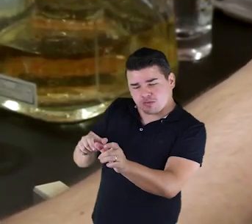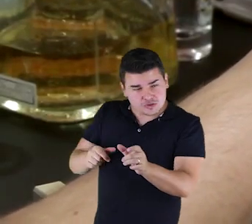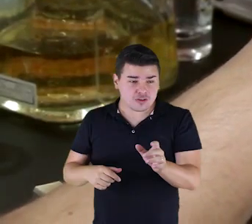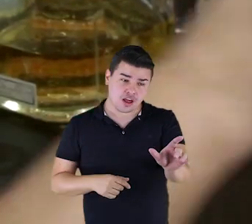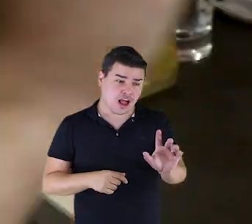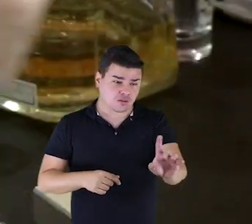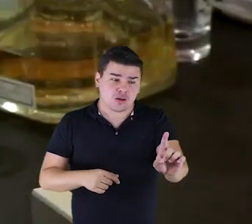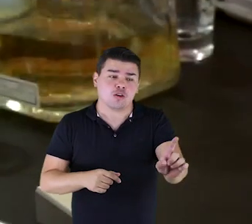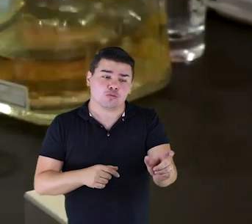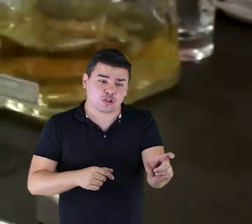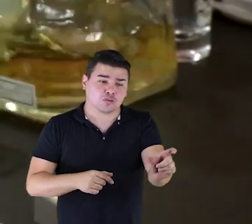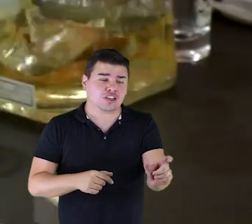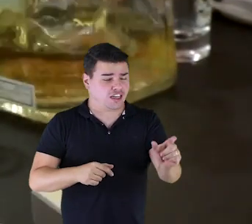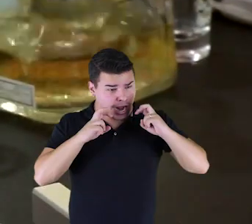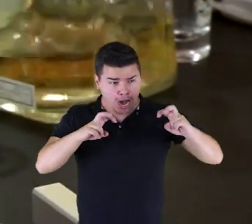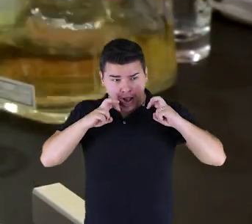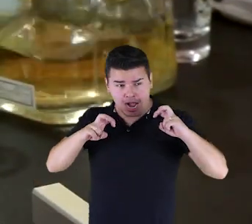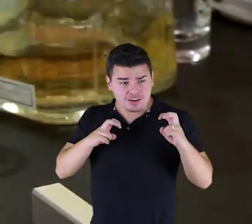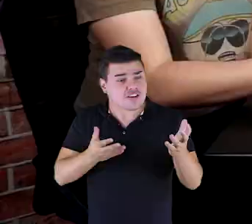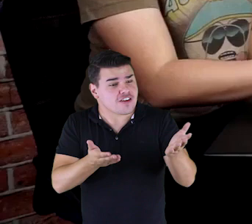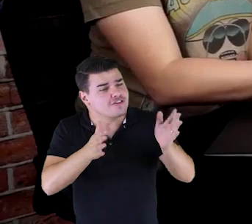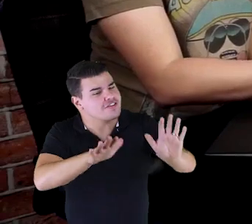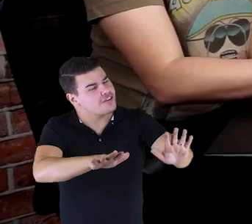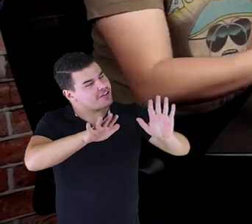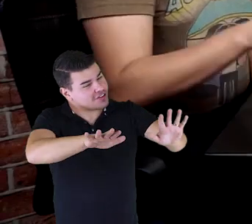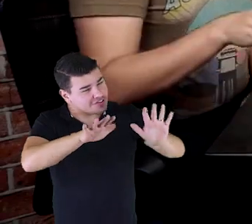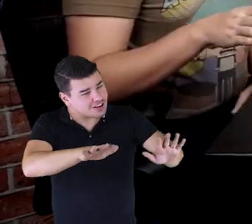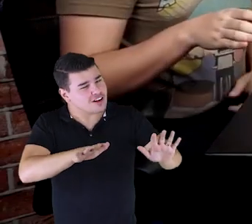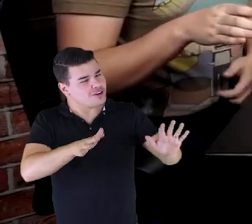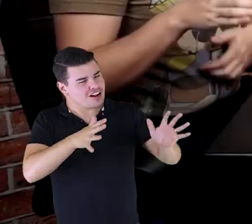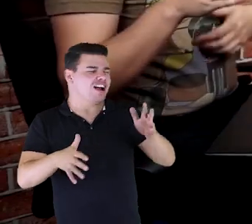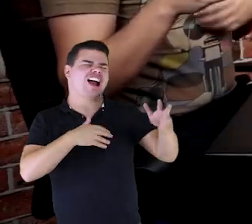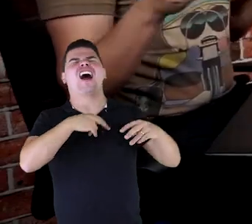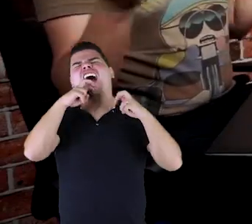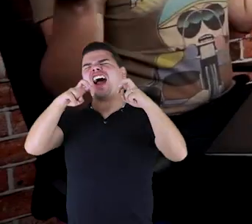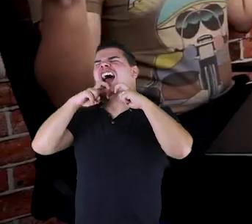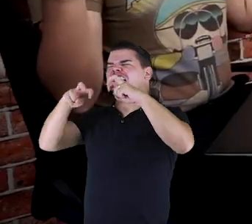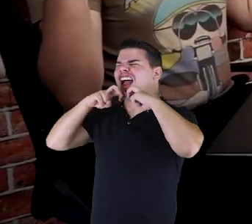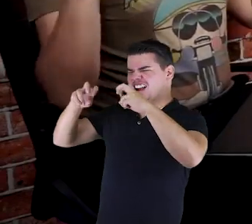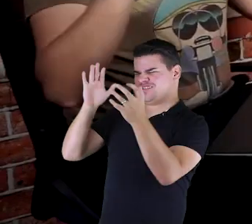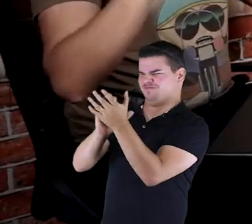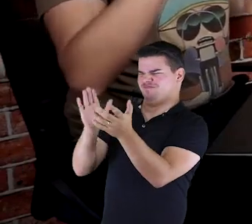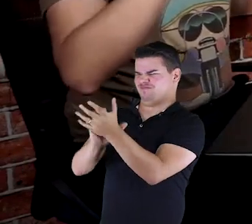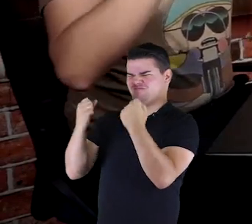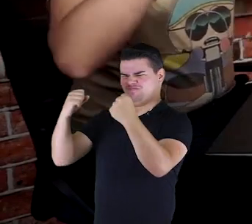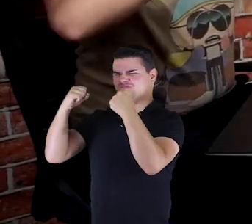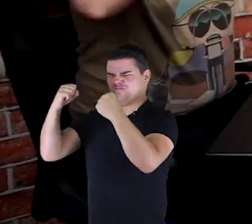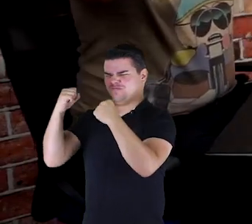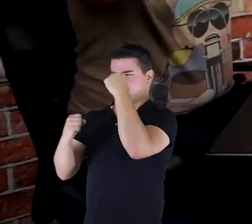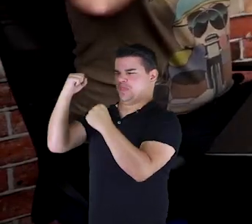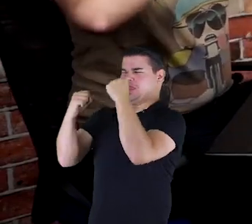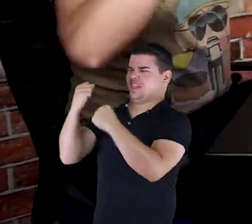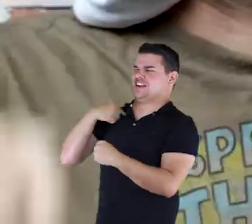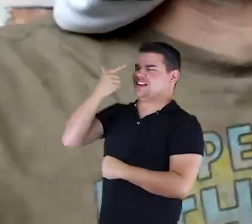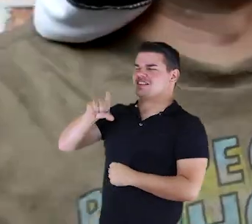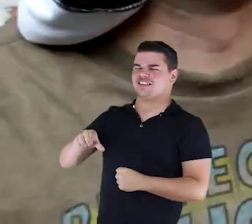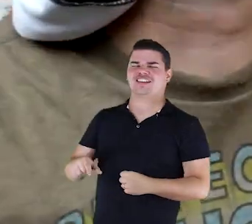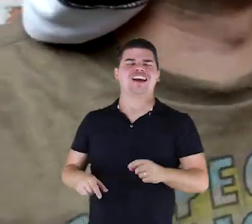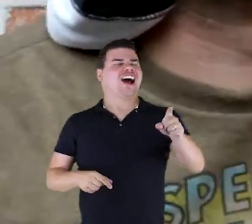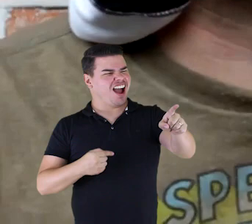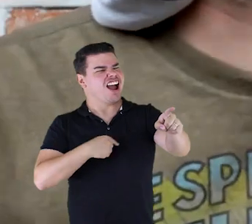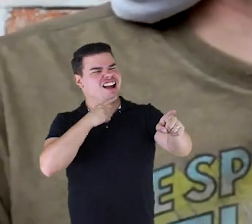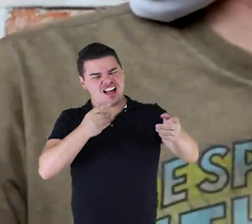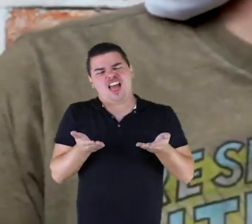fazendo-a deslocar para o lado. A mesa é balançada. Cauê a balança e a torre despenca. Cauê agita os braços no ar. Cid faz sinal negativo com o dedo.